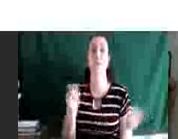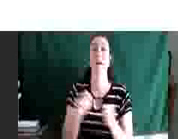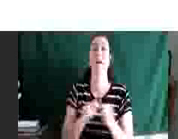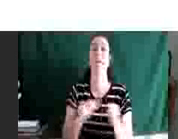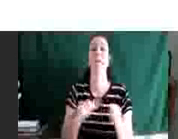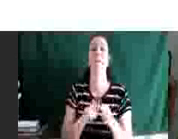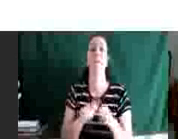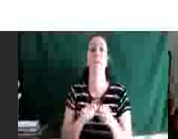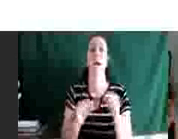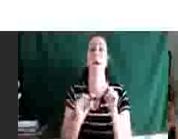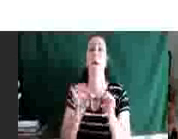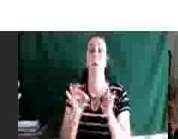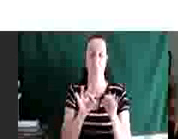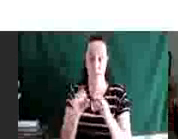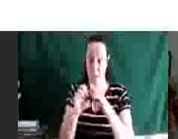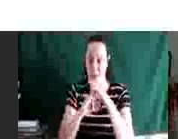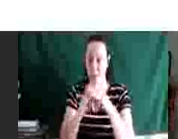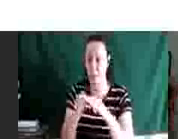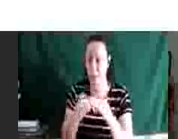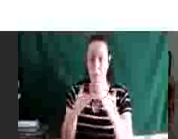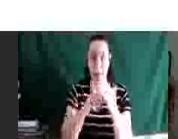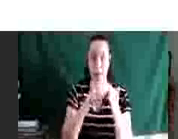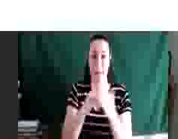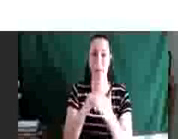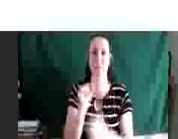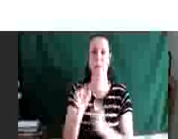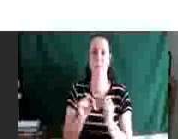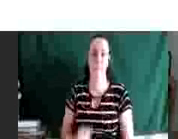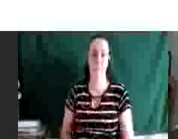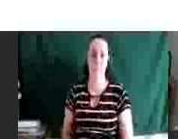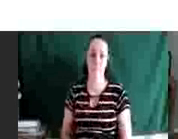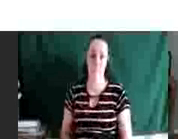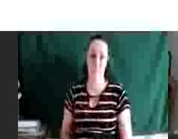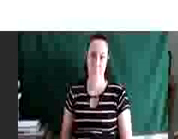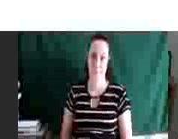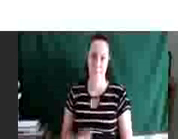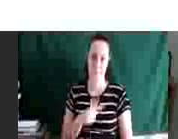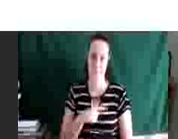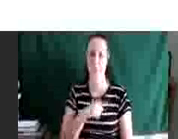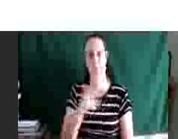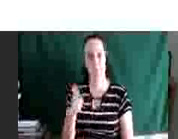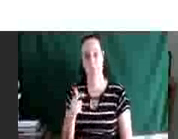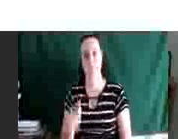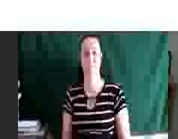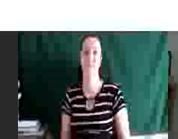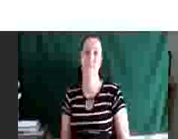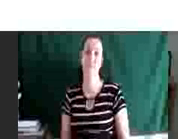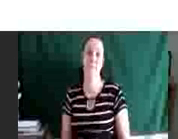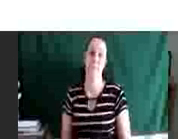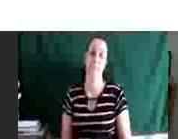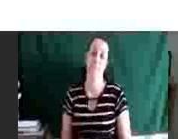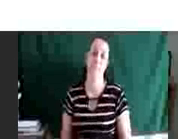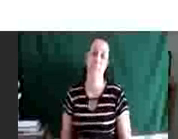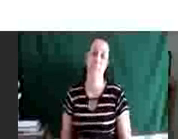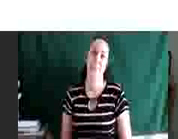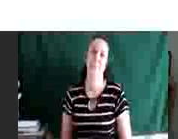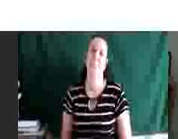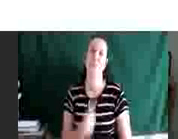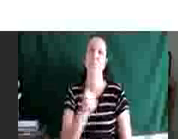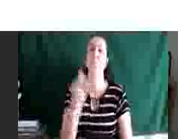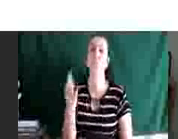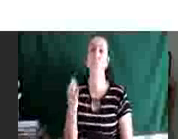interno, ou tem realmente alguém vazando dados, ou também ataques externos para dentro, né, de fora para dentro, é quando aquele cracker,